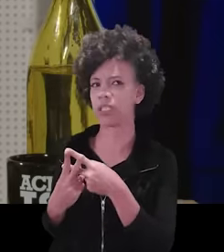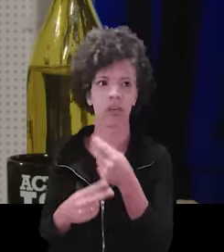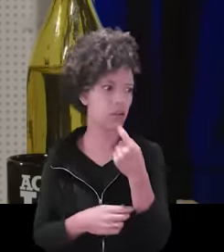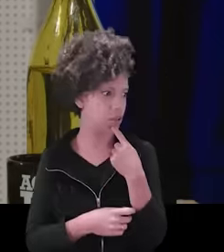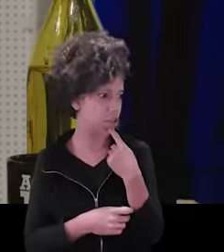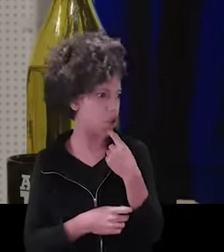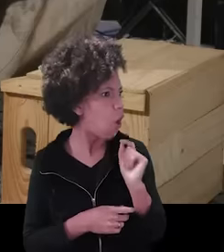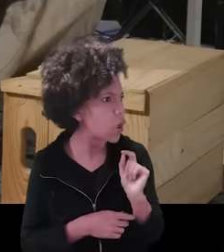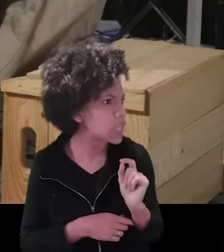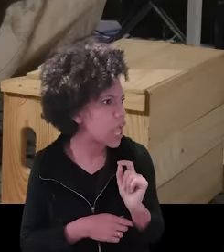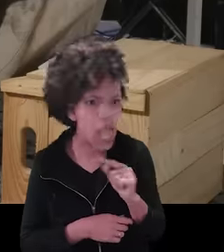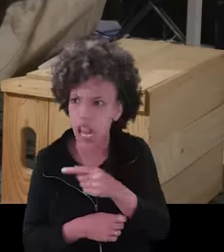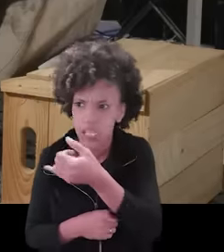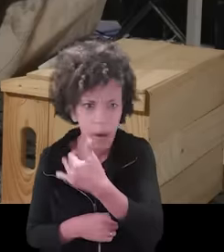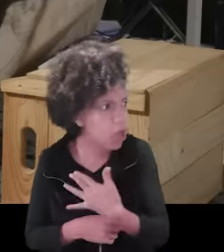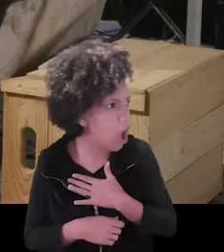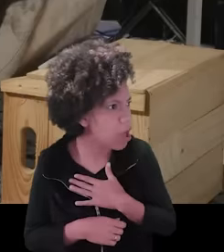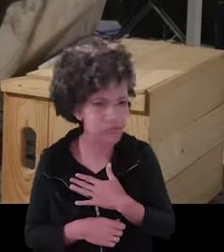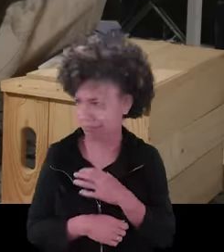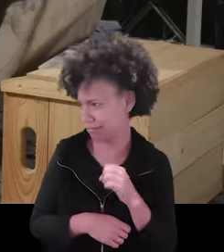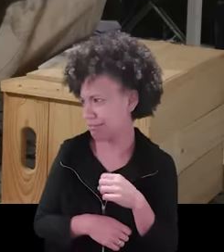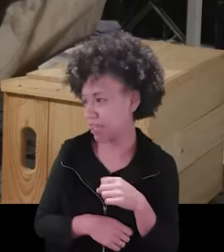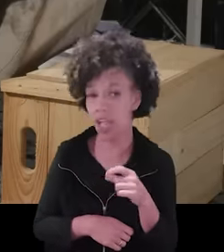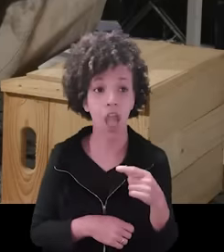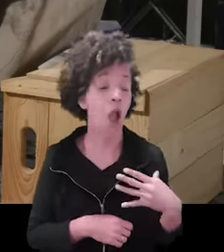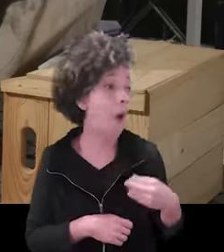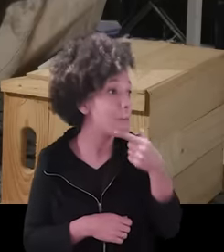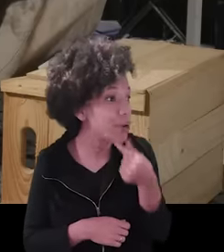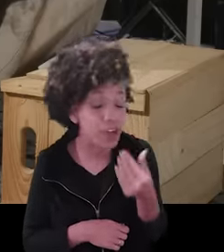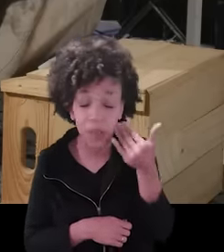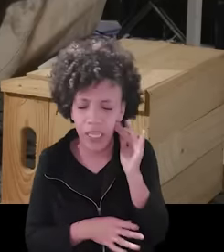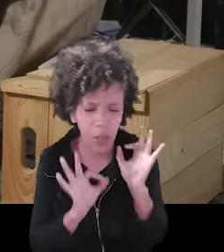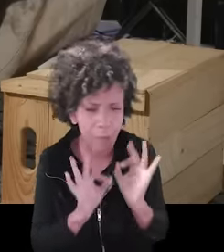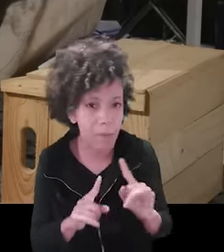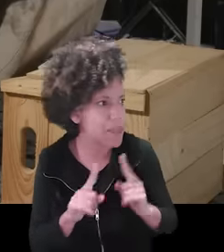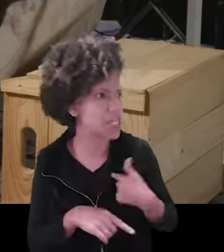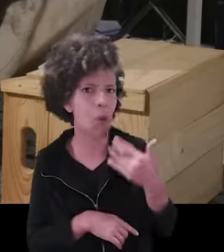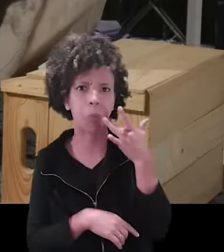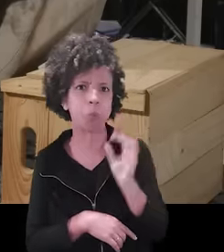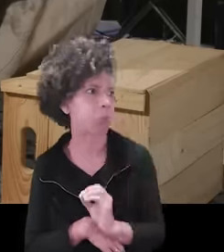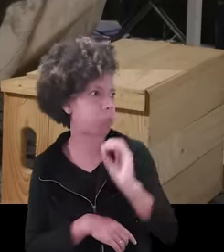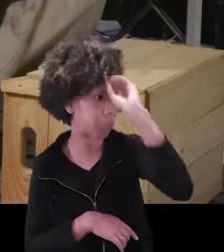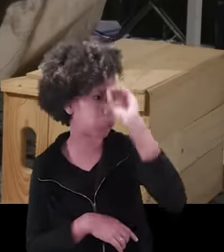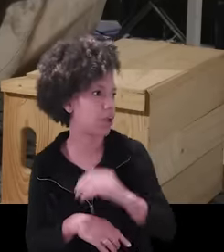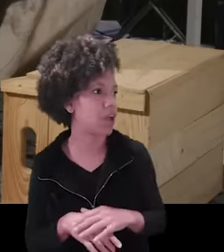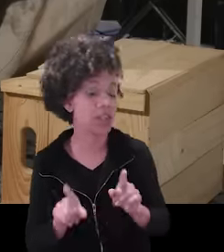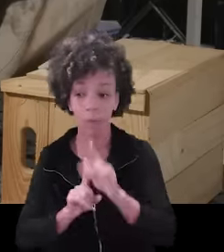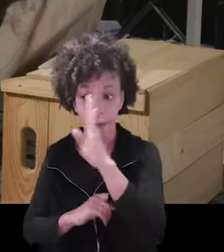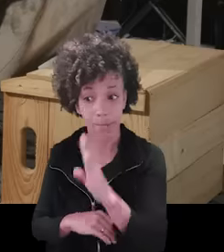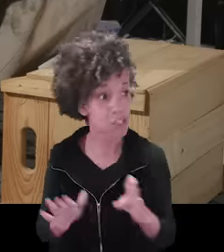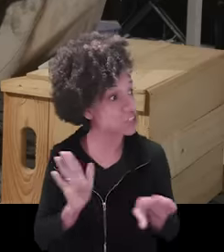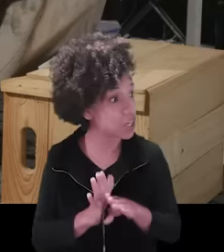presa eu o que ele falou isso para ele entendeu E você não entendeu E tem muito